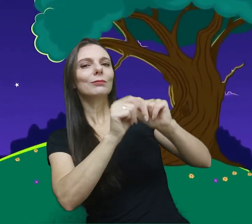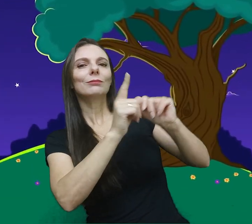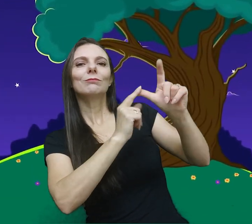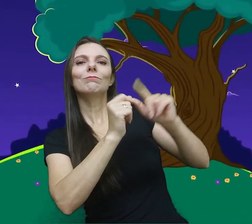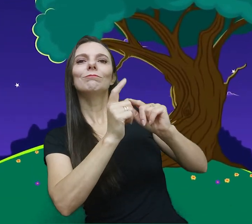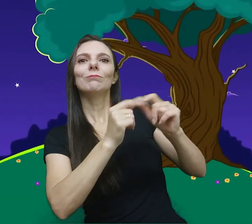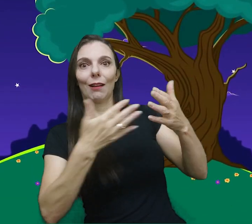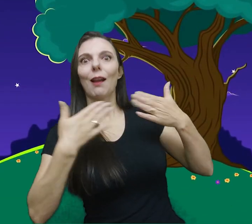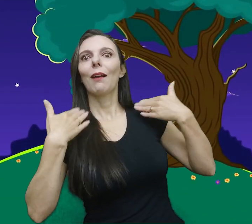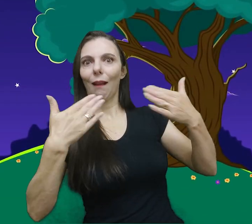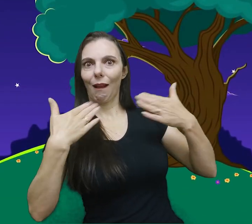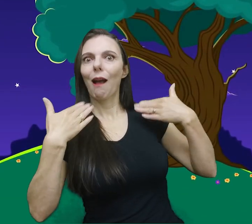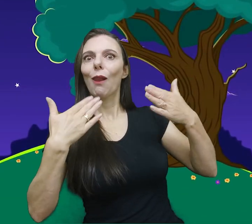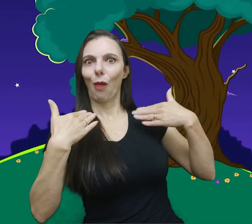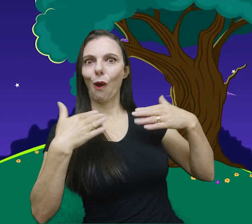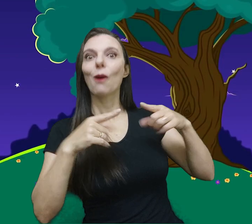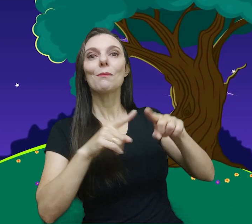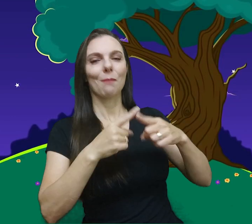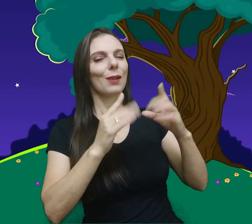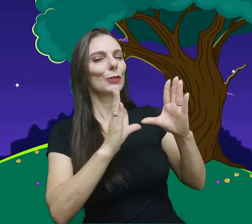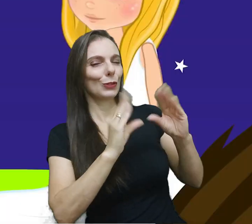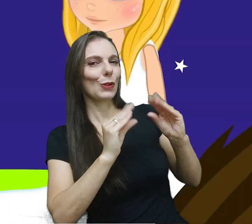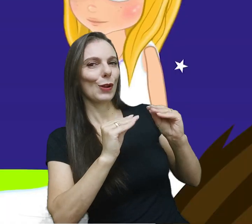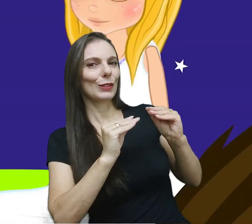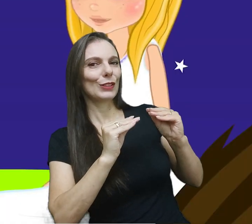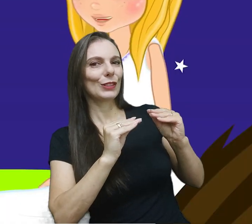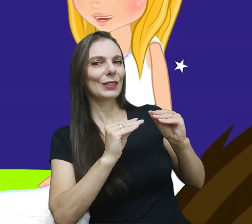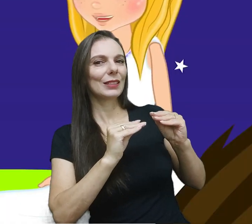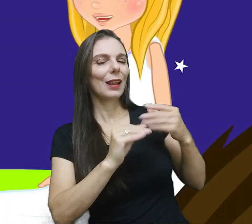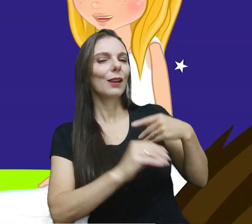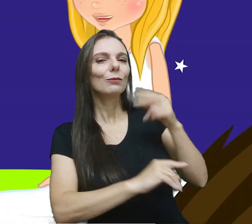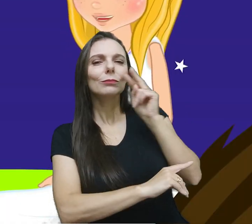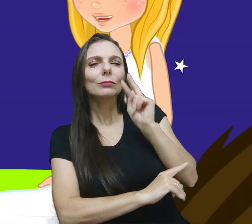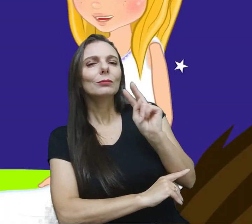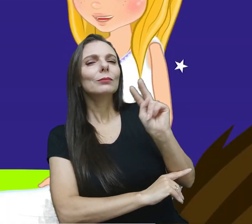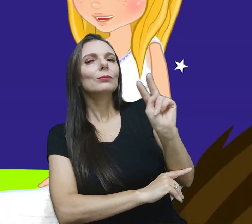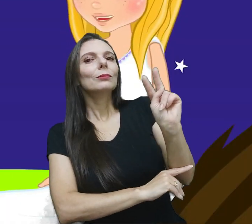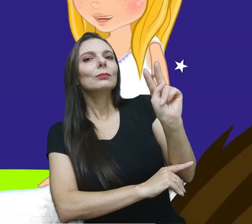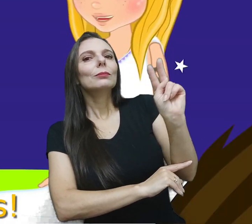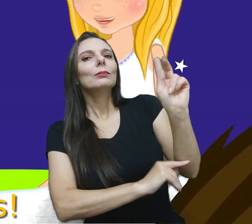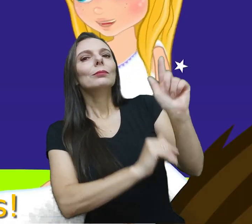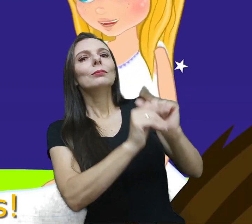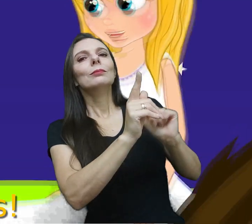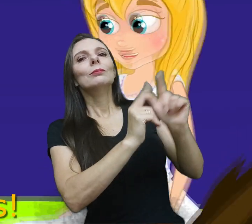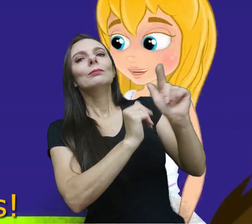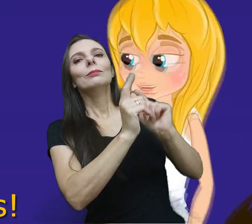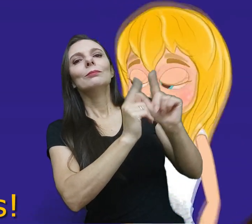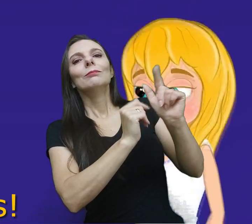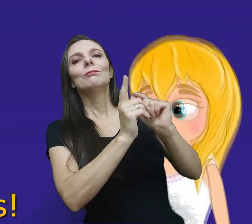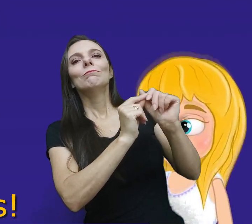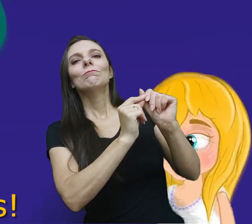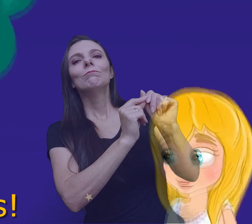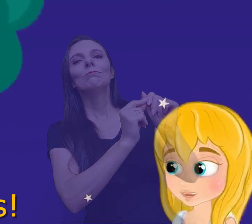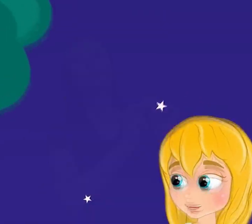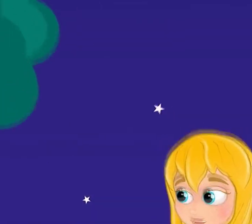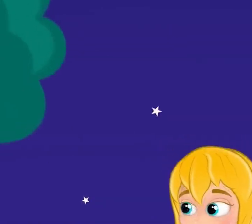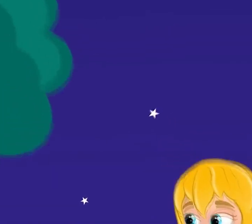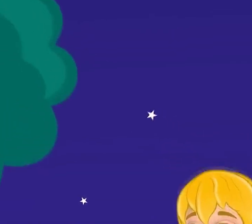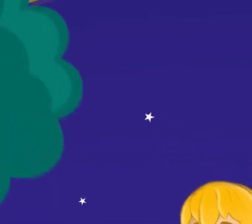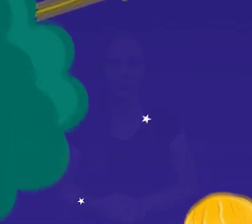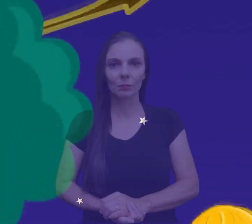estrelas. Ainda estava quente, apesar de que era noite. Ela não conseguia tirar os olhos das